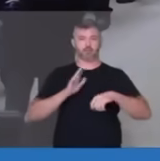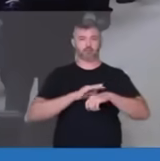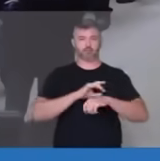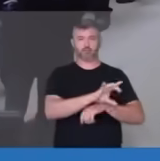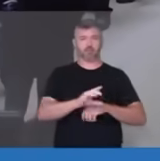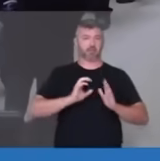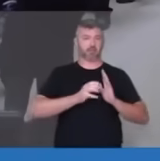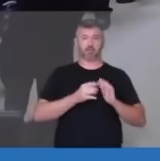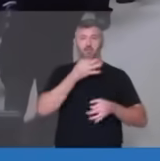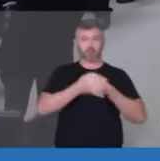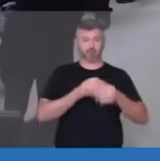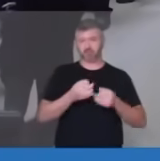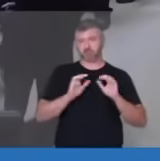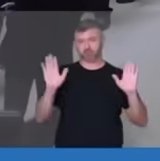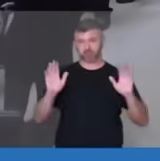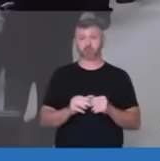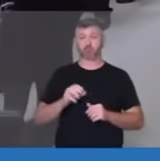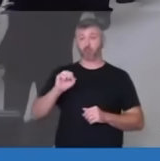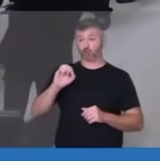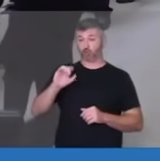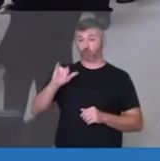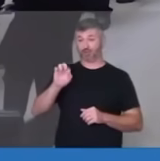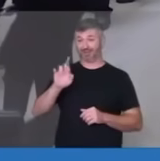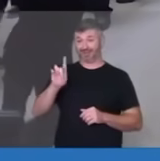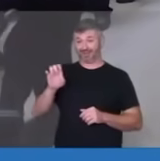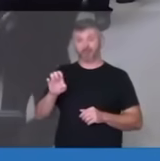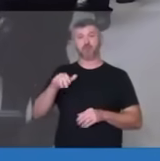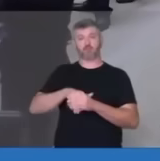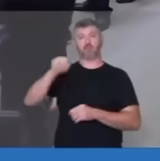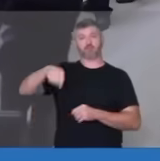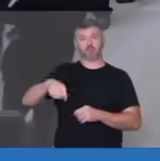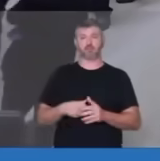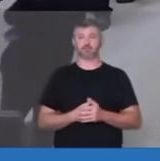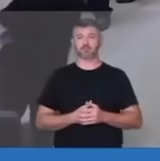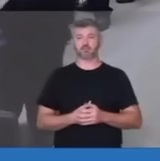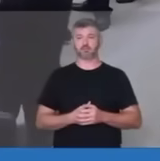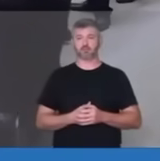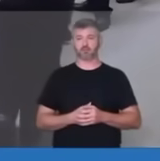cada partido poder fazer a sua orientação. O Solidariedade vota pela manutenção da prisão, senhor.